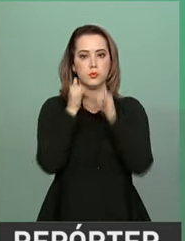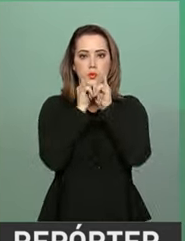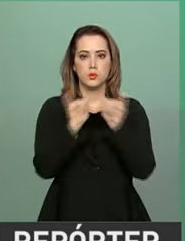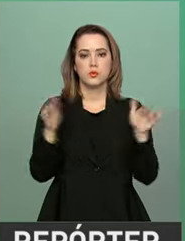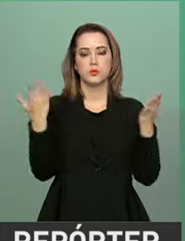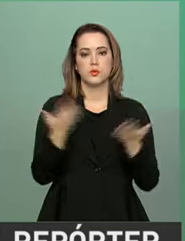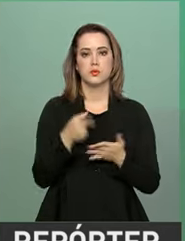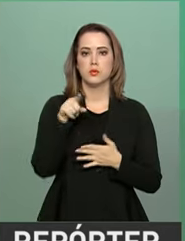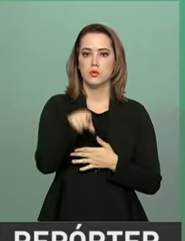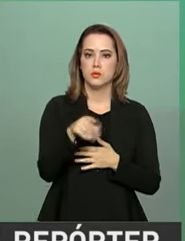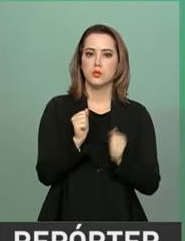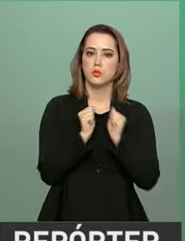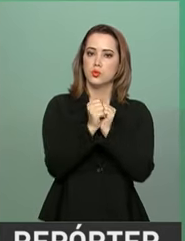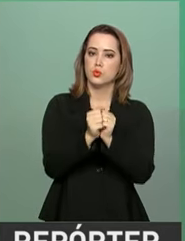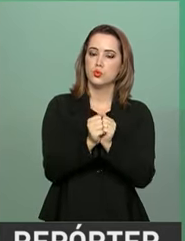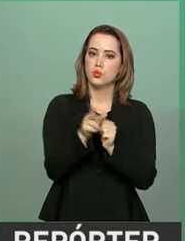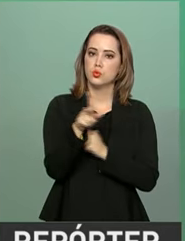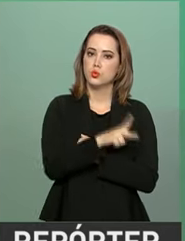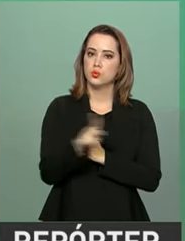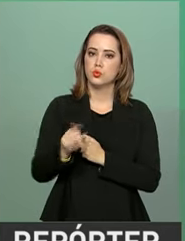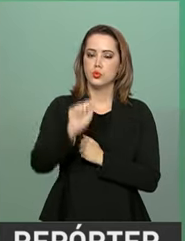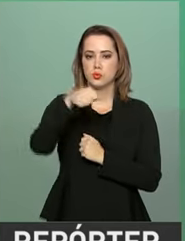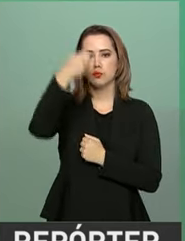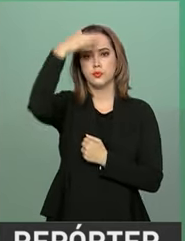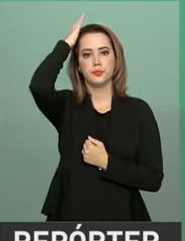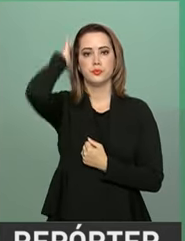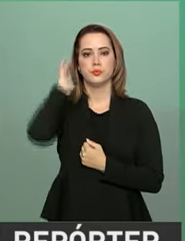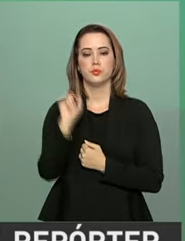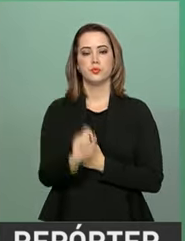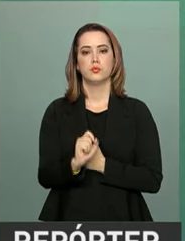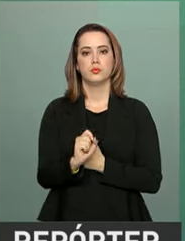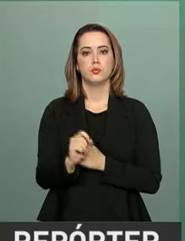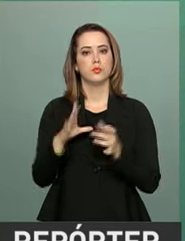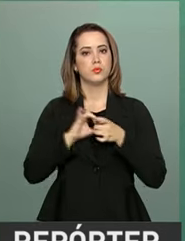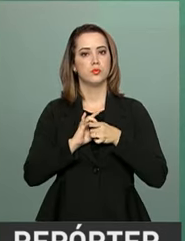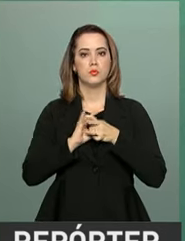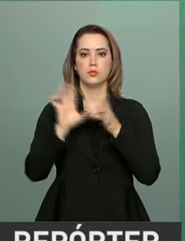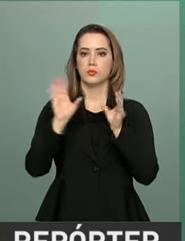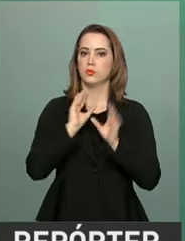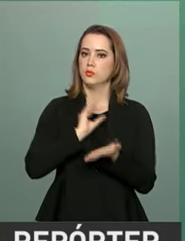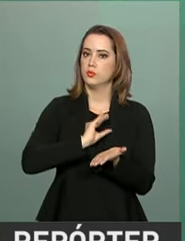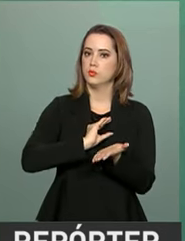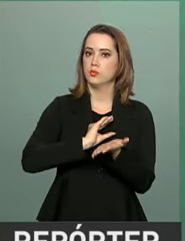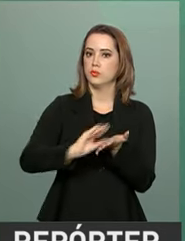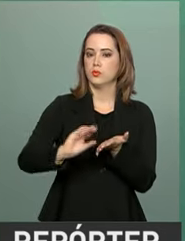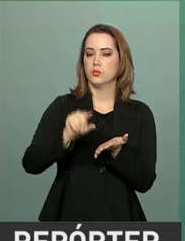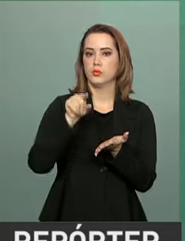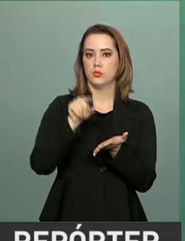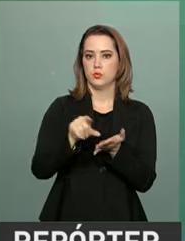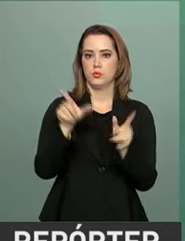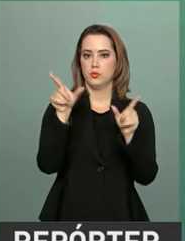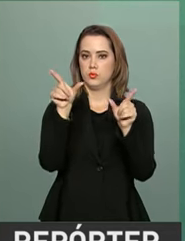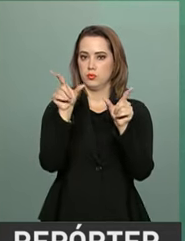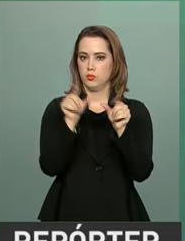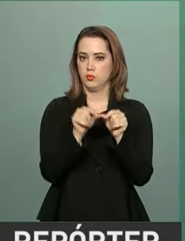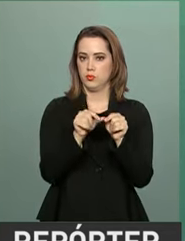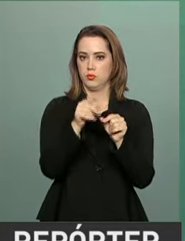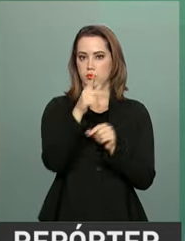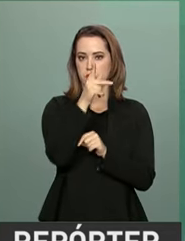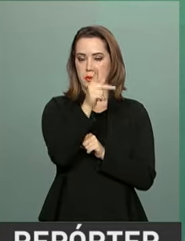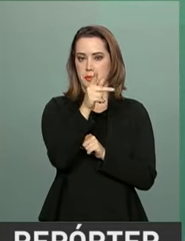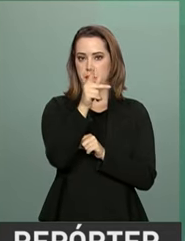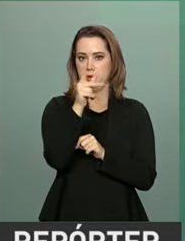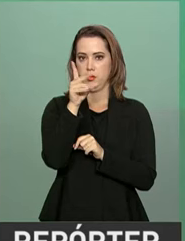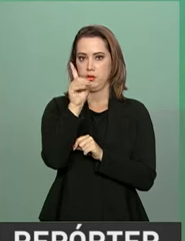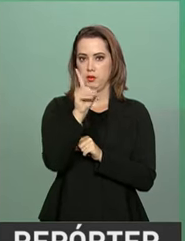anunciamos hoje, com a presença do presidente Temer, a liberação de recursos dentro do programa